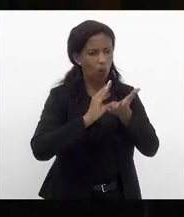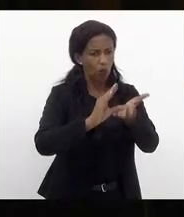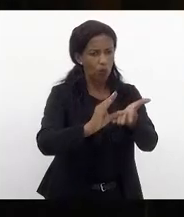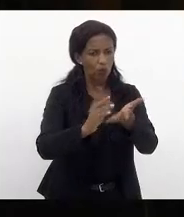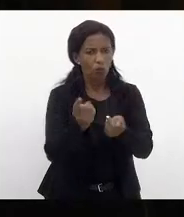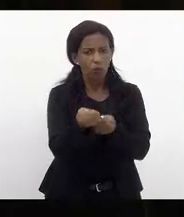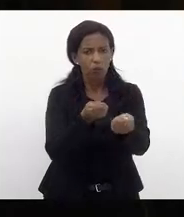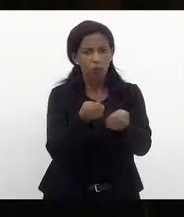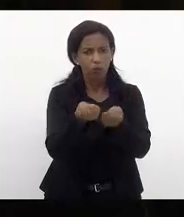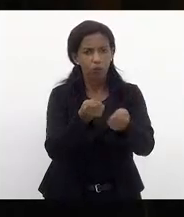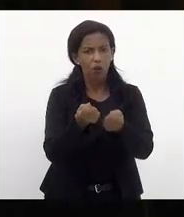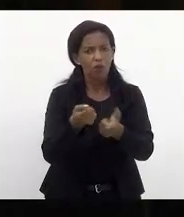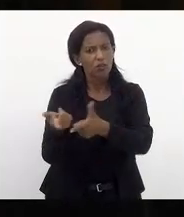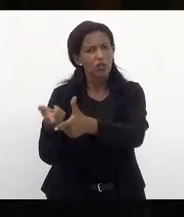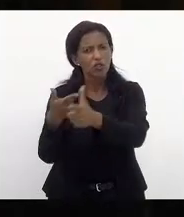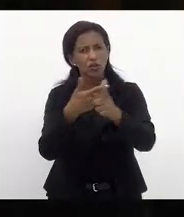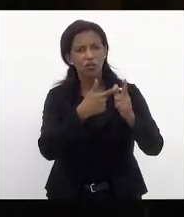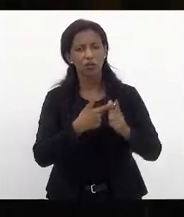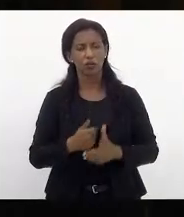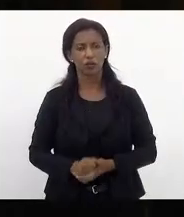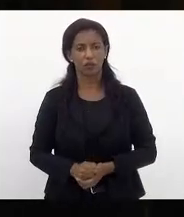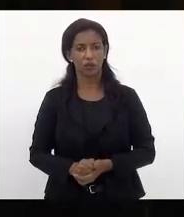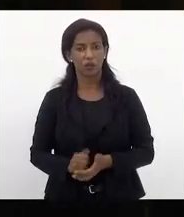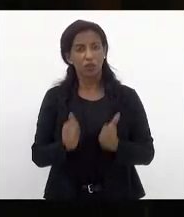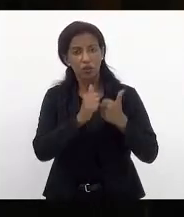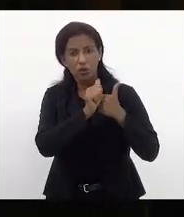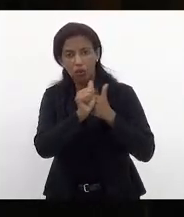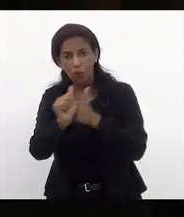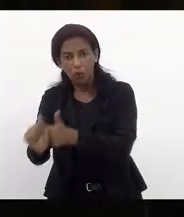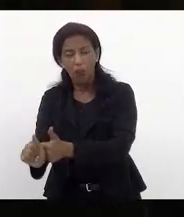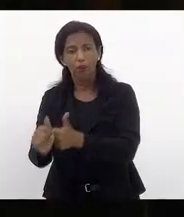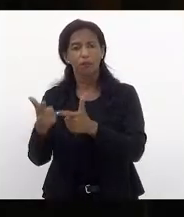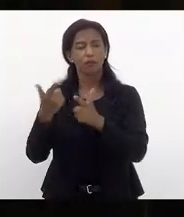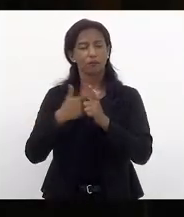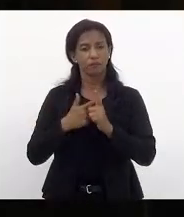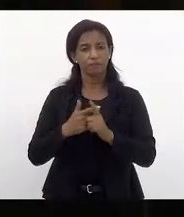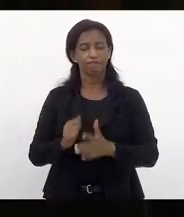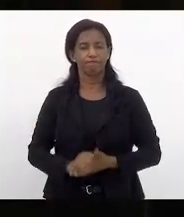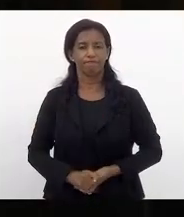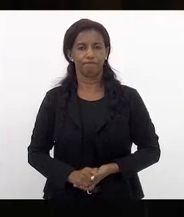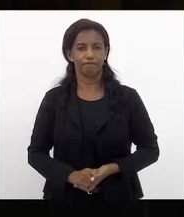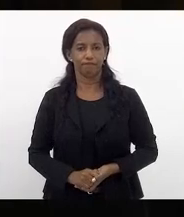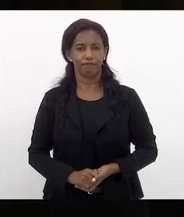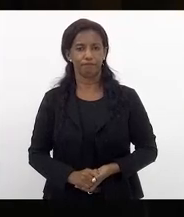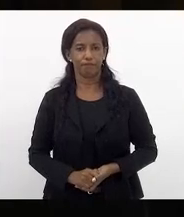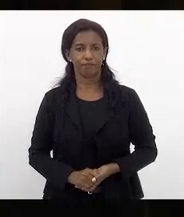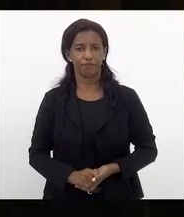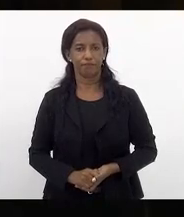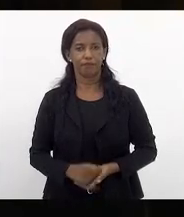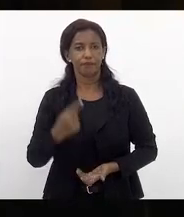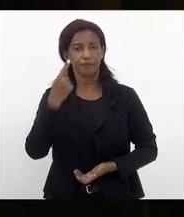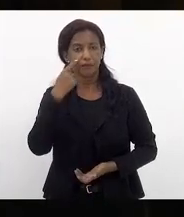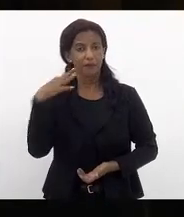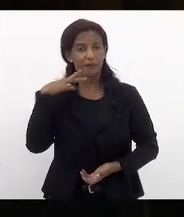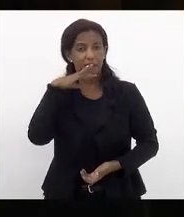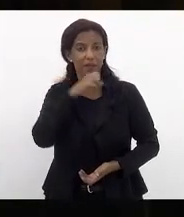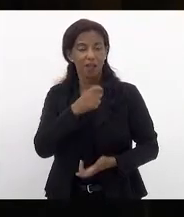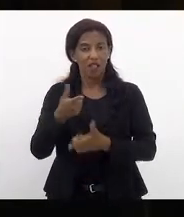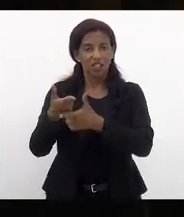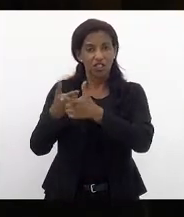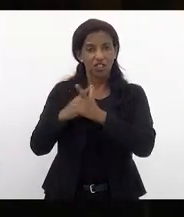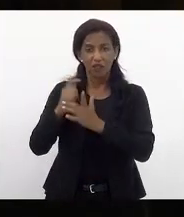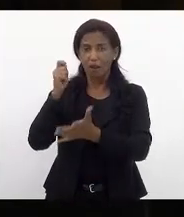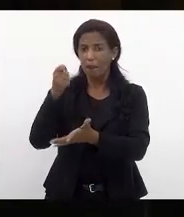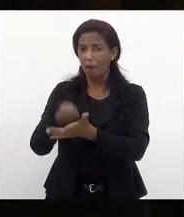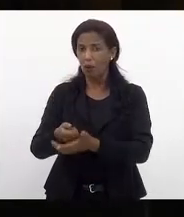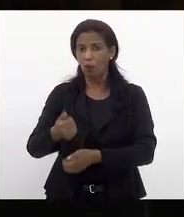controlar toda essa dívida e acompanhar esse endividamento. E a gente percebe que essa dívida já está paga